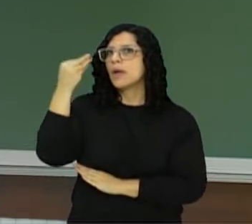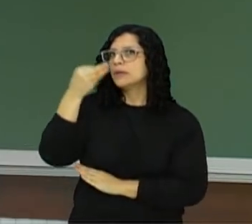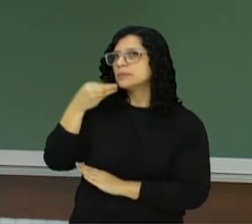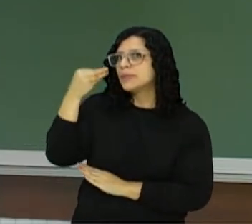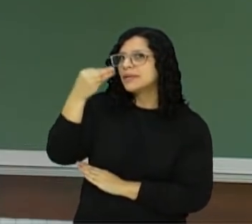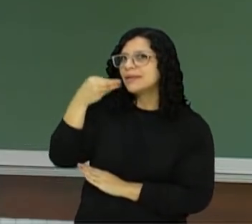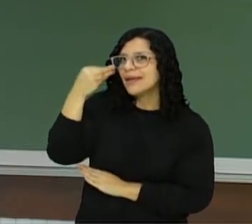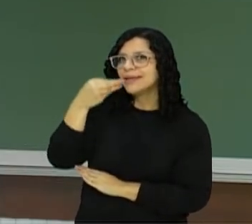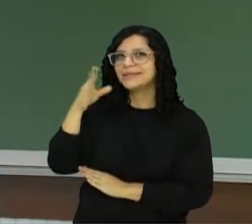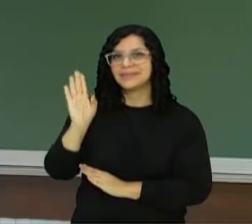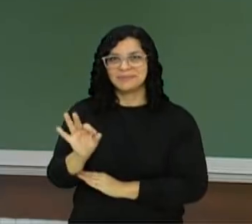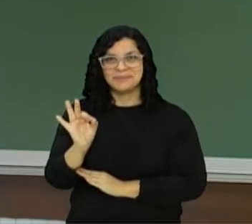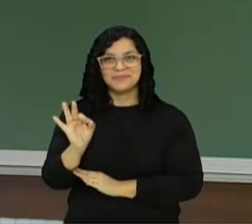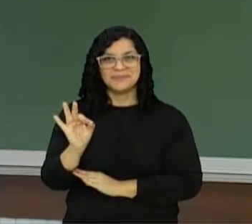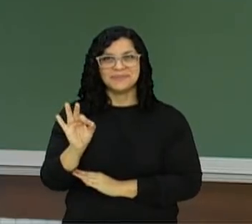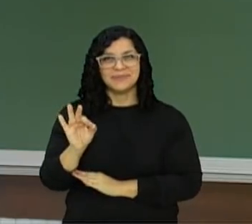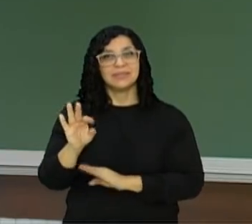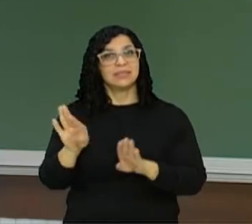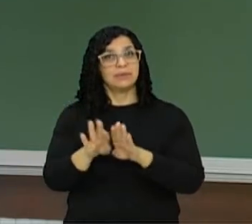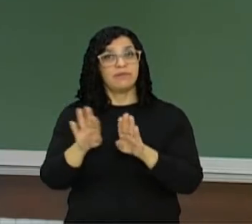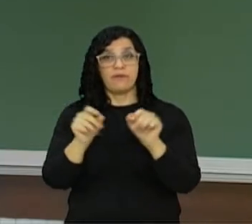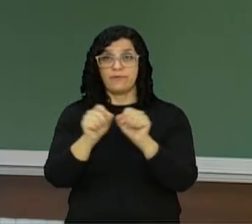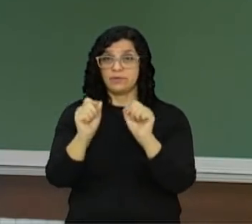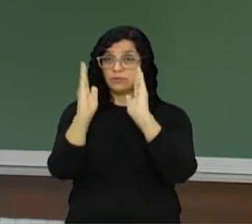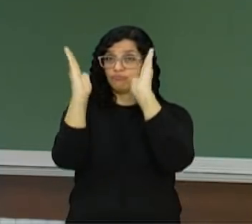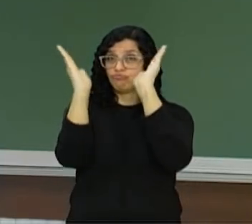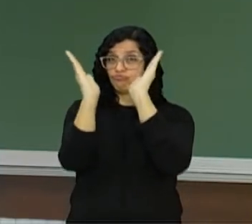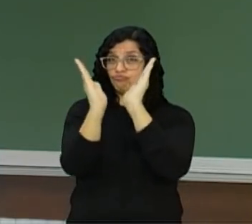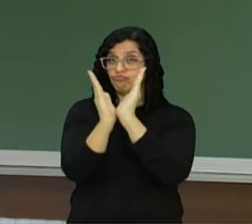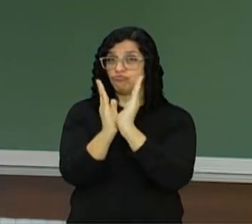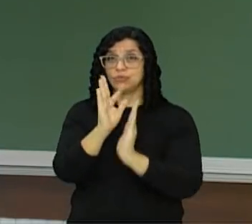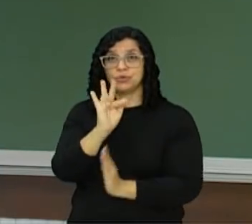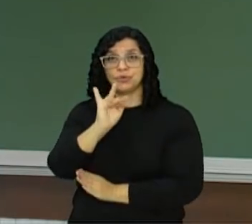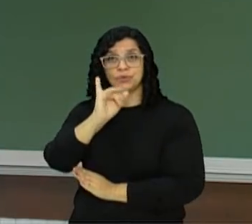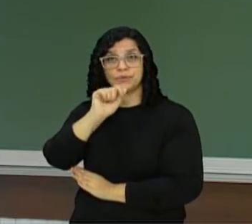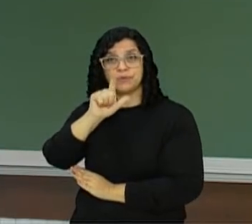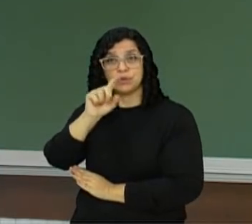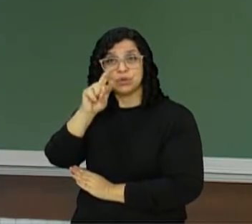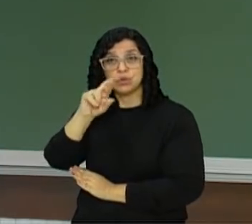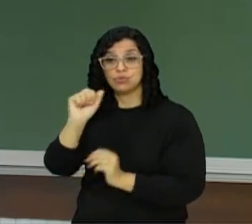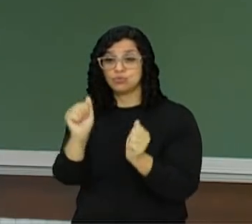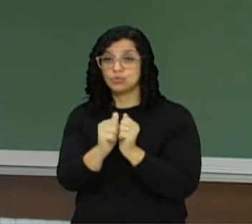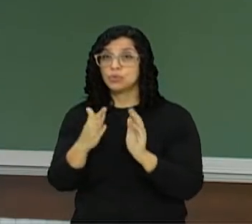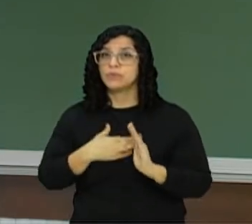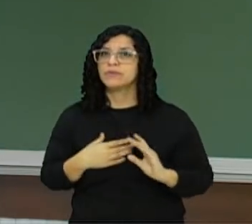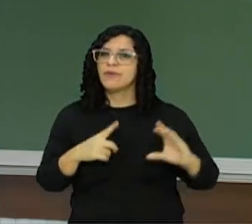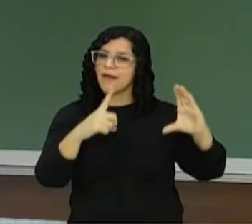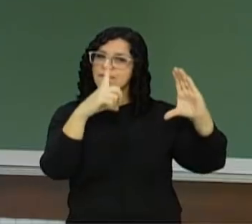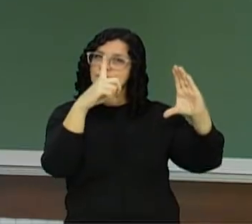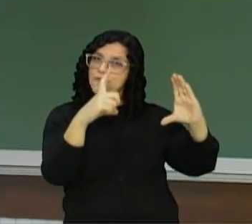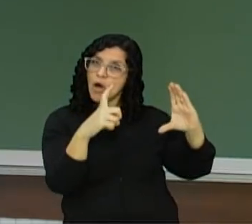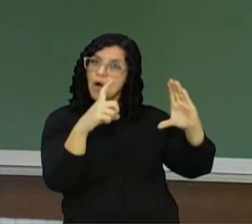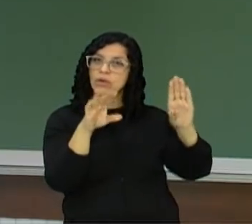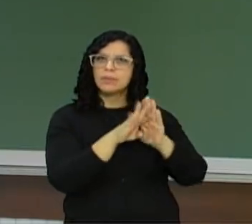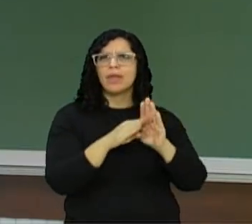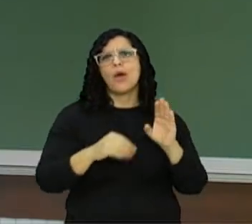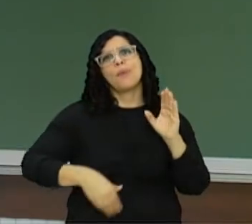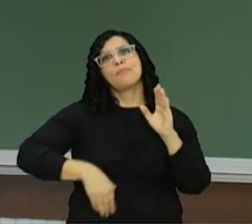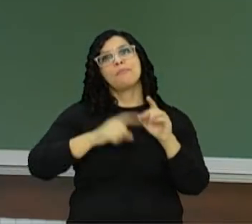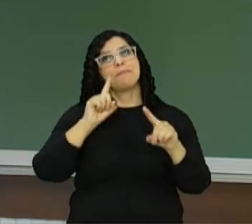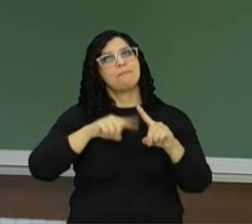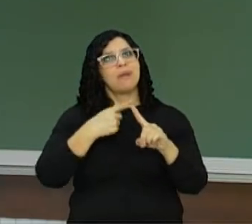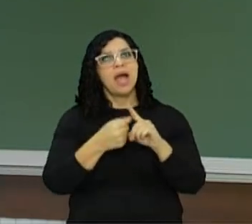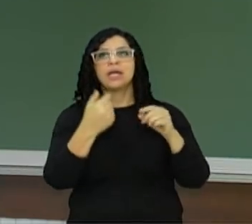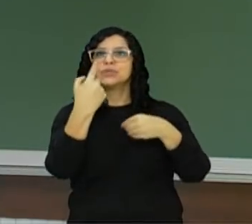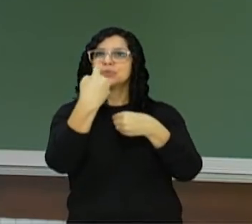experimento, ou seja, vai construir o filtro comigo. Compartilhe uma foto, ou mais de uma foto,